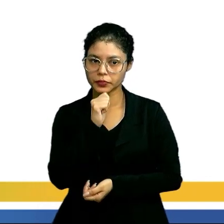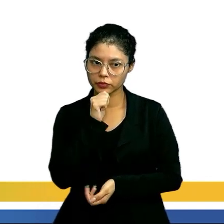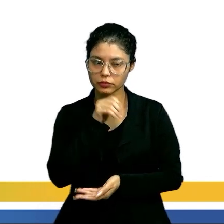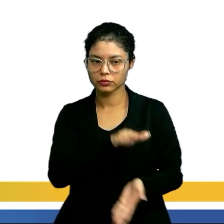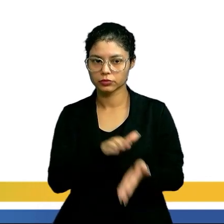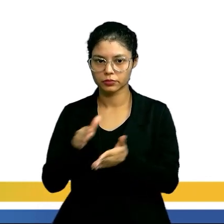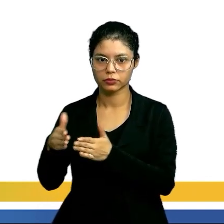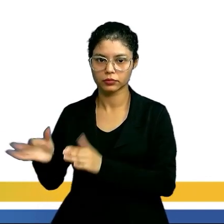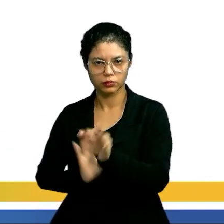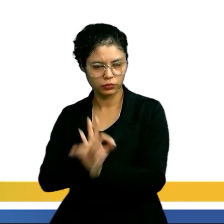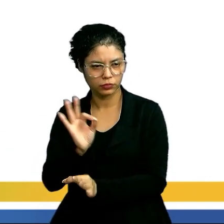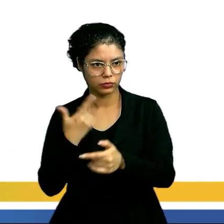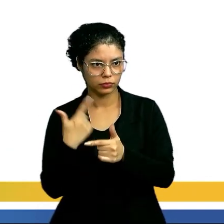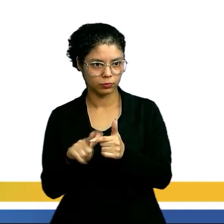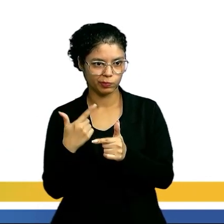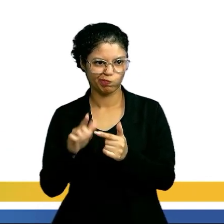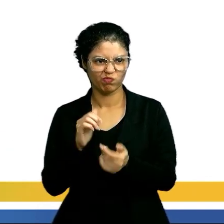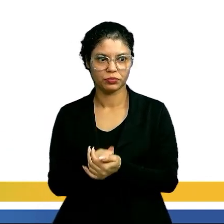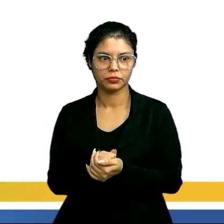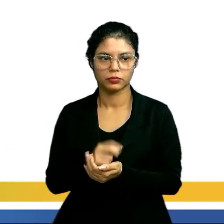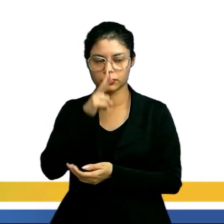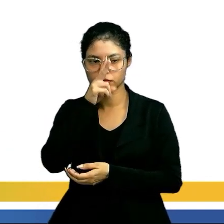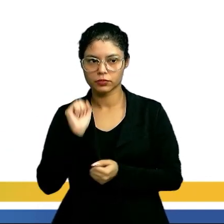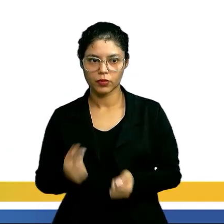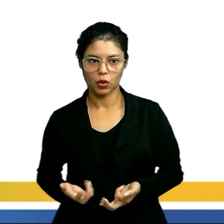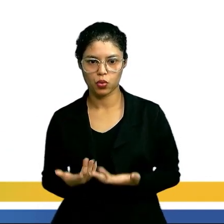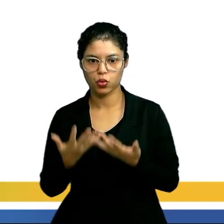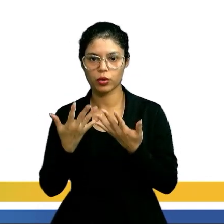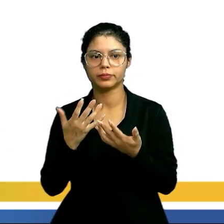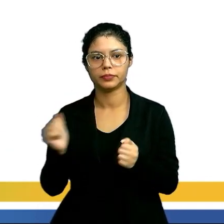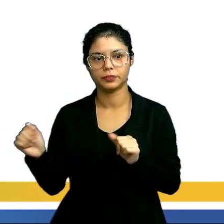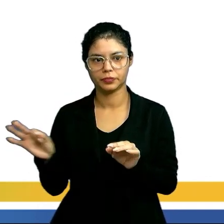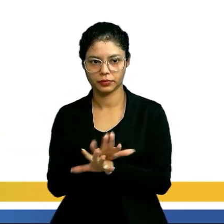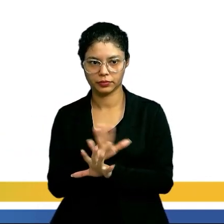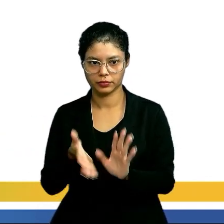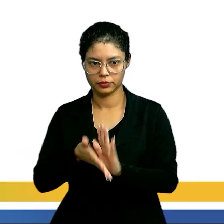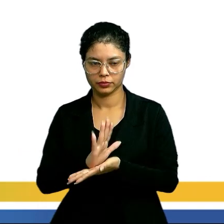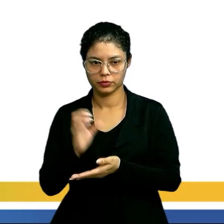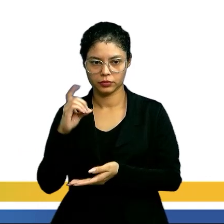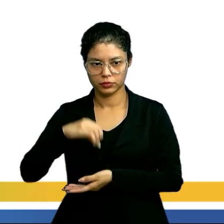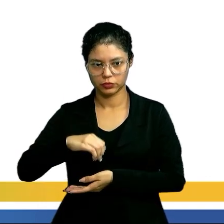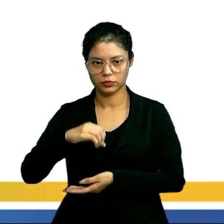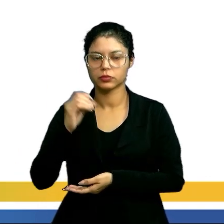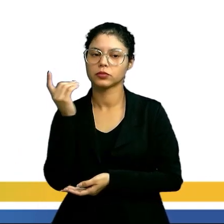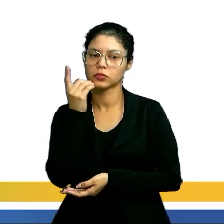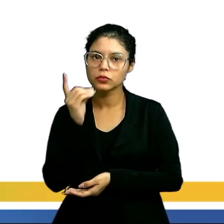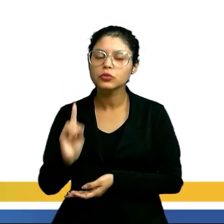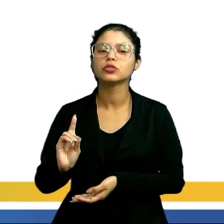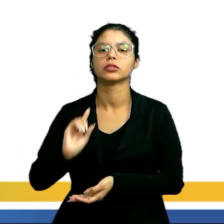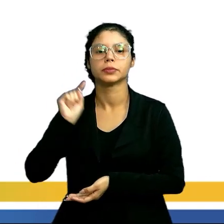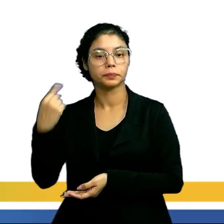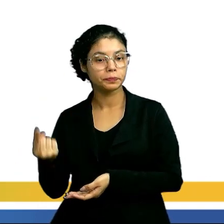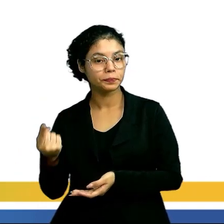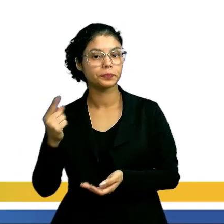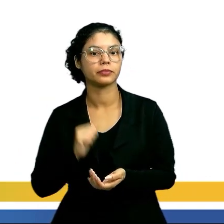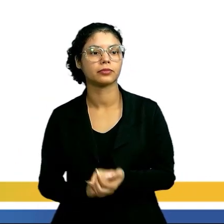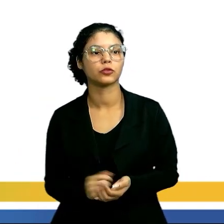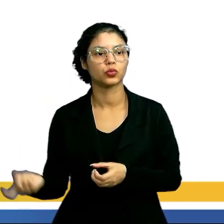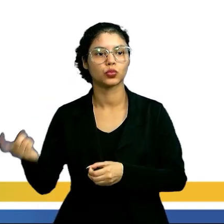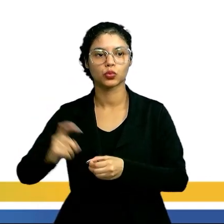Como a questão nos pede que a energia calórica ela seja transformada em energia potencial